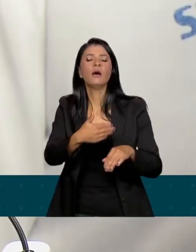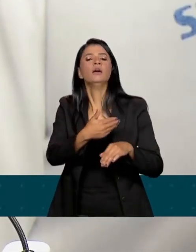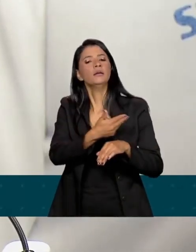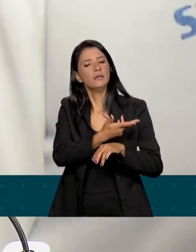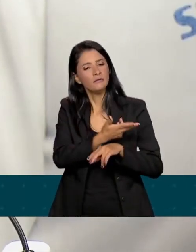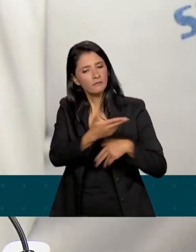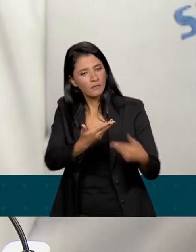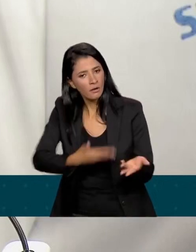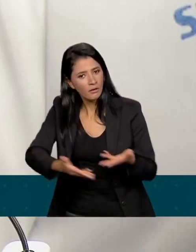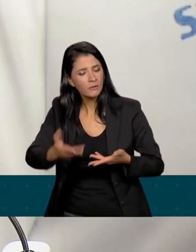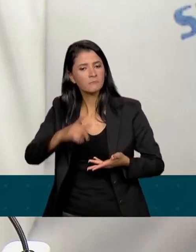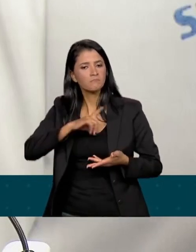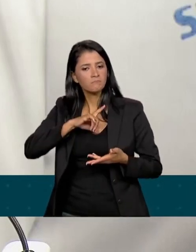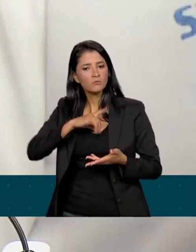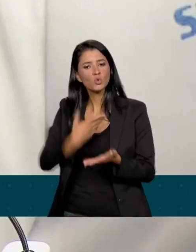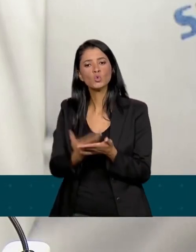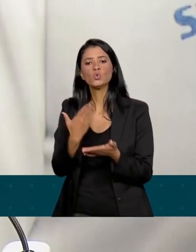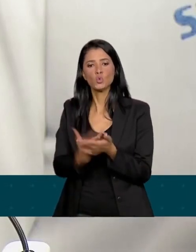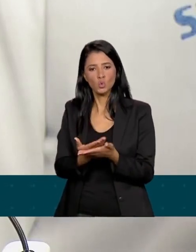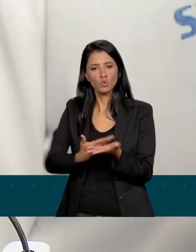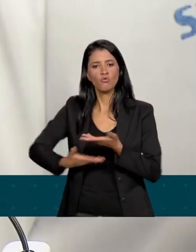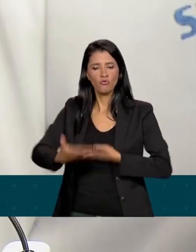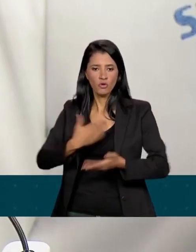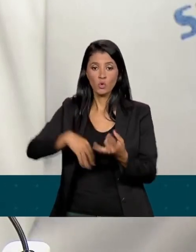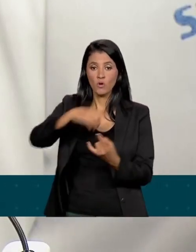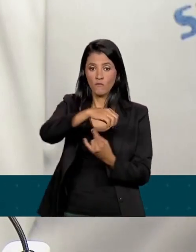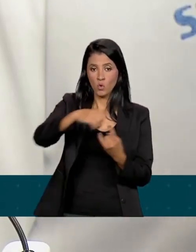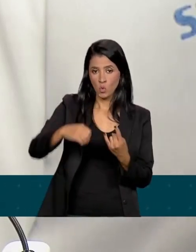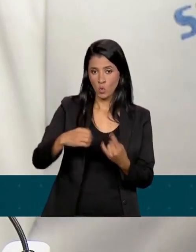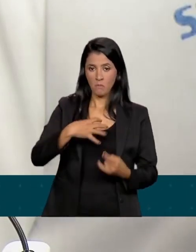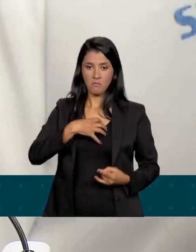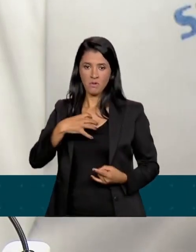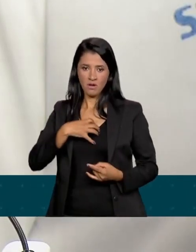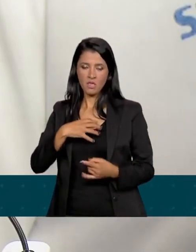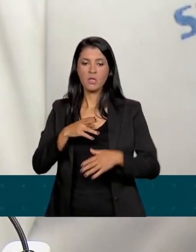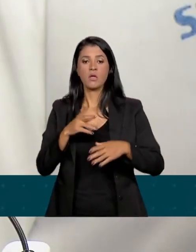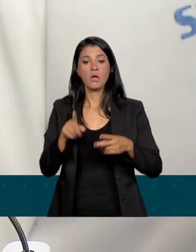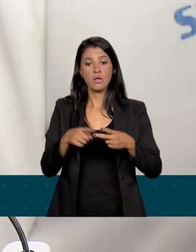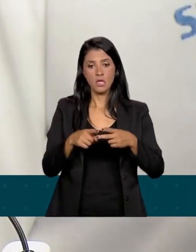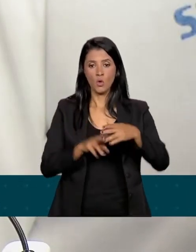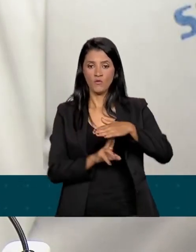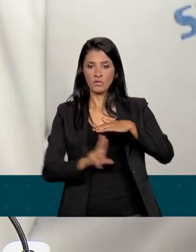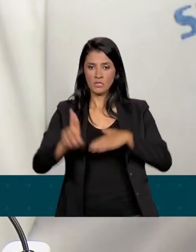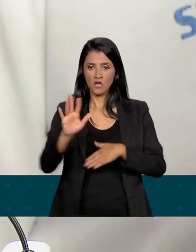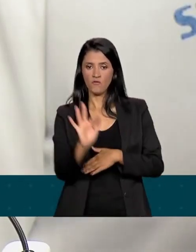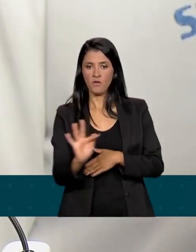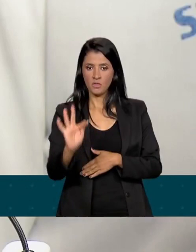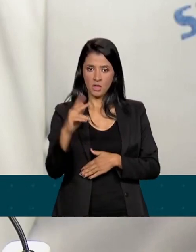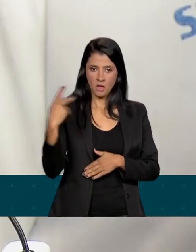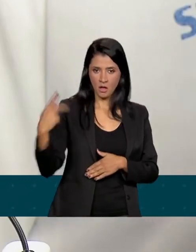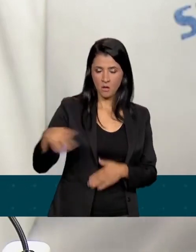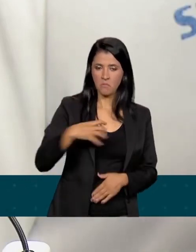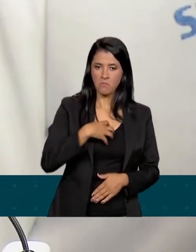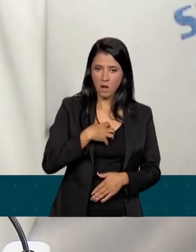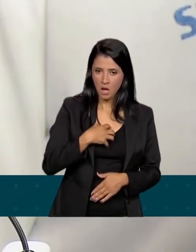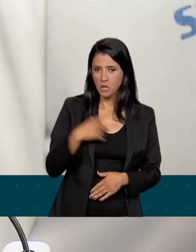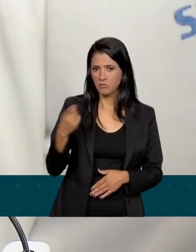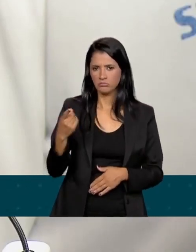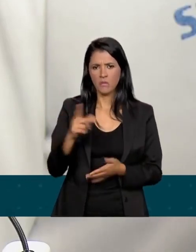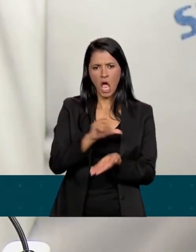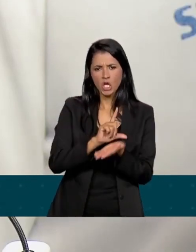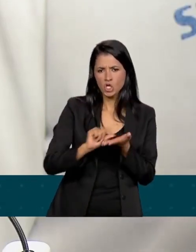pela colaboração Fiocruz Bahia e Universidade Federal da Bahia, pelo SIDAX, com muitos